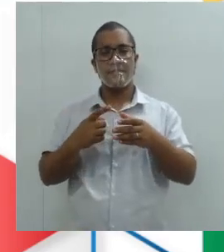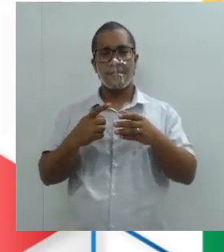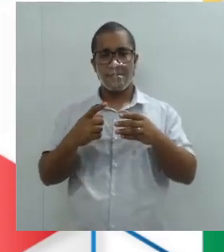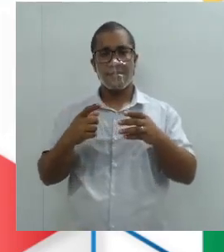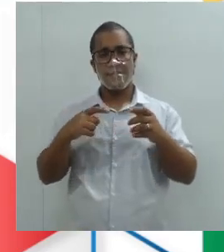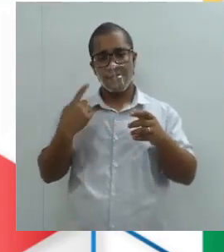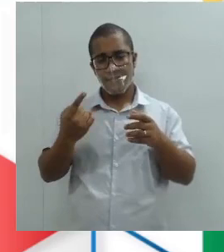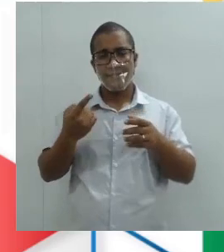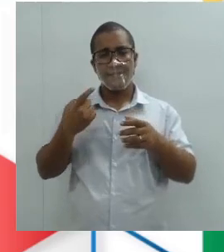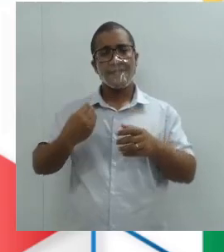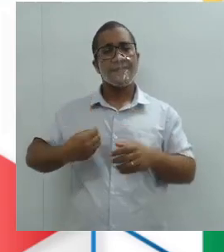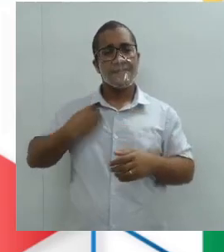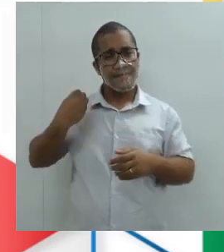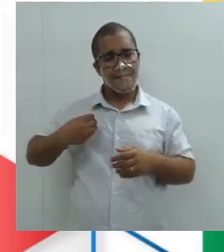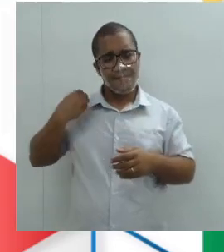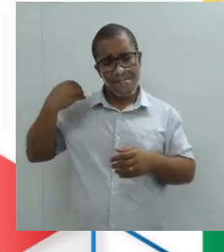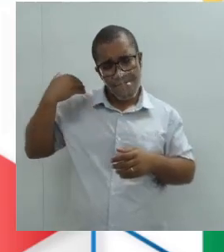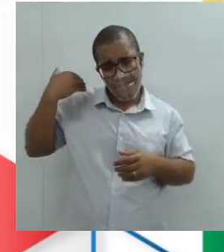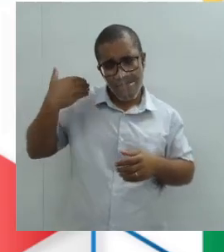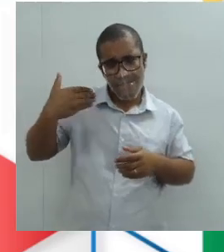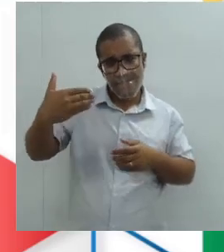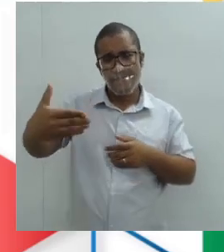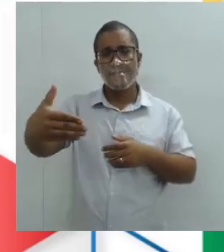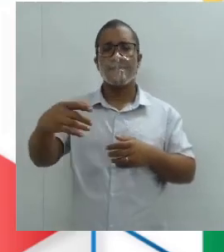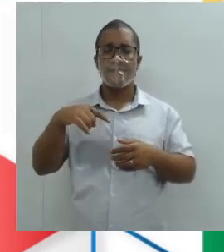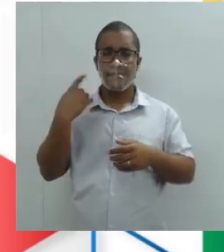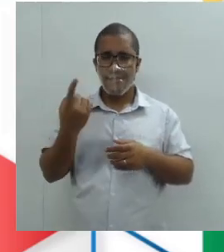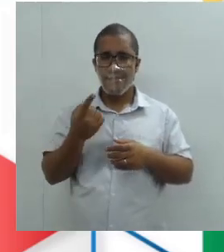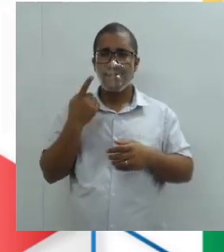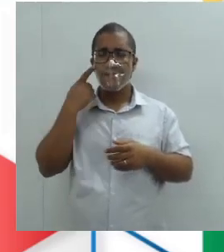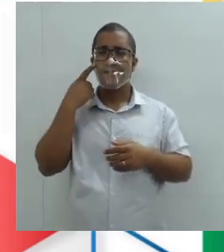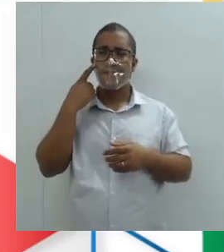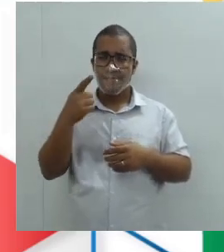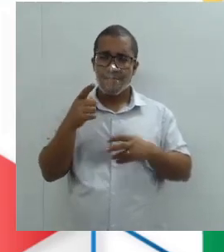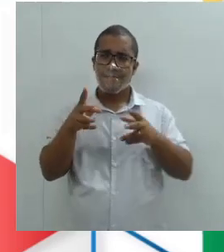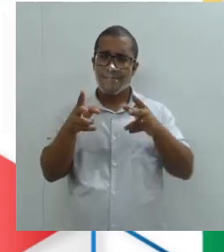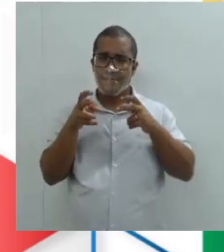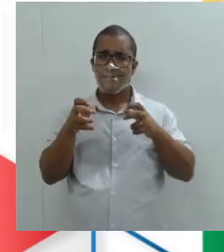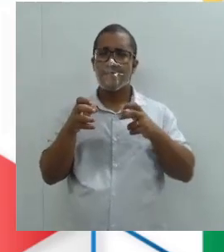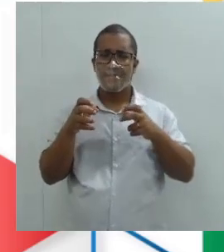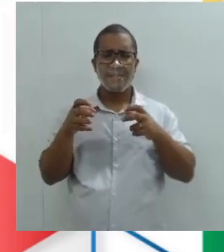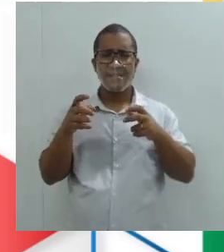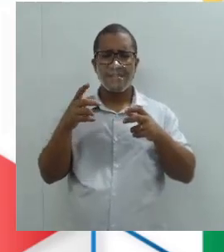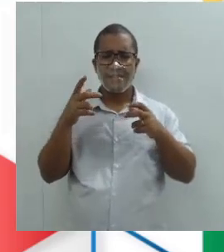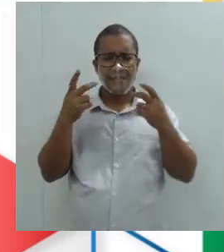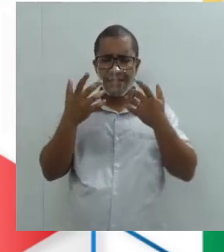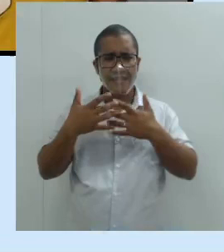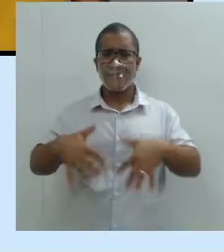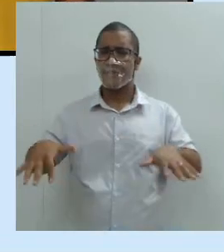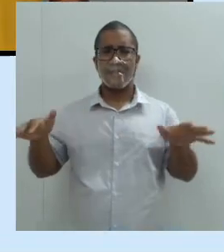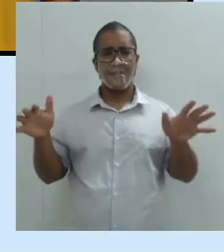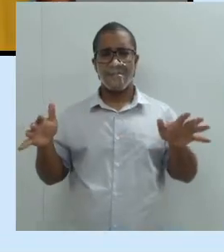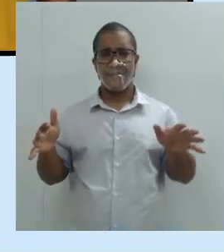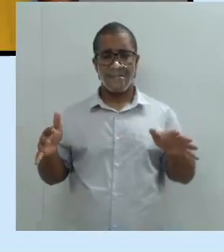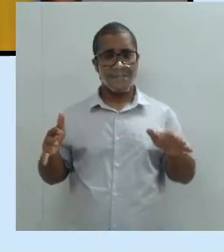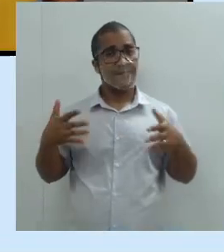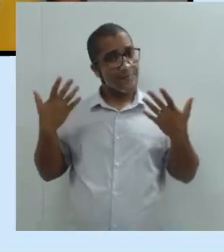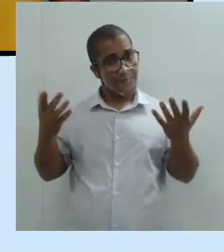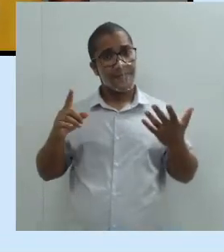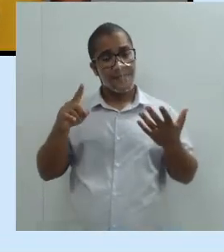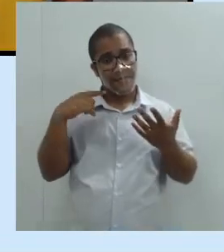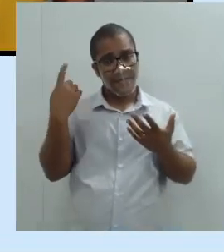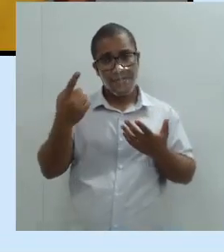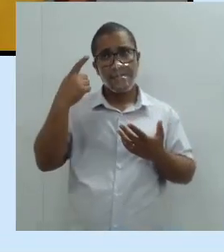modo de viver, né, a ponto de tratá-los como quase natural. Então, quando a gente está inserido dentro de